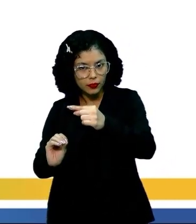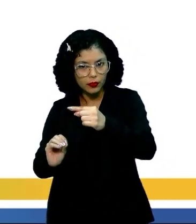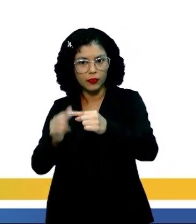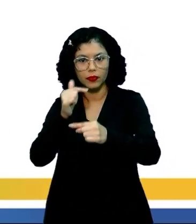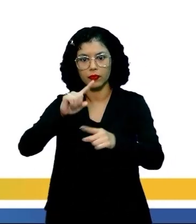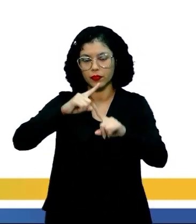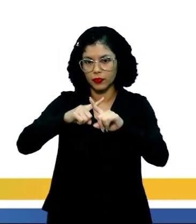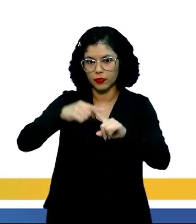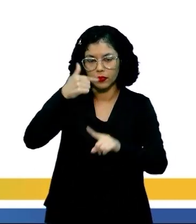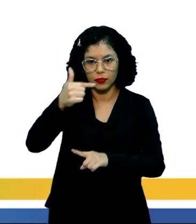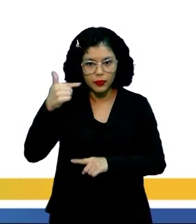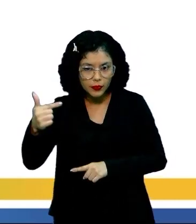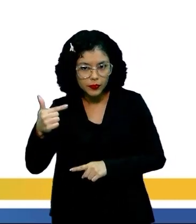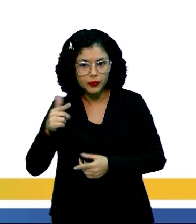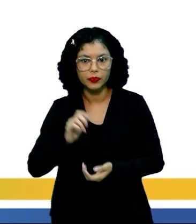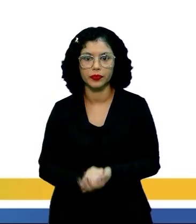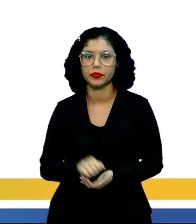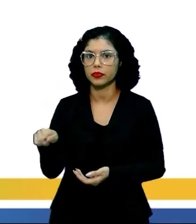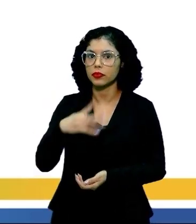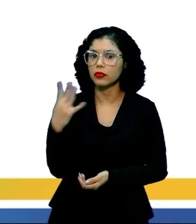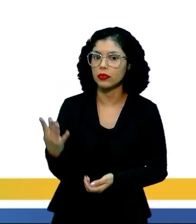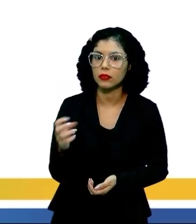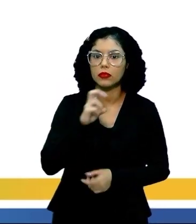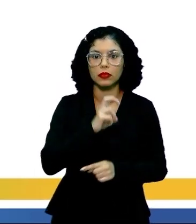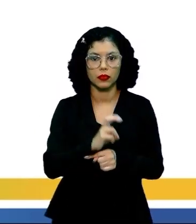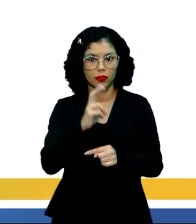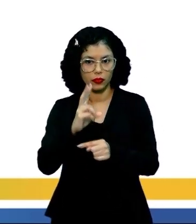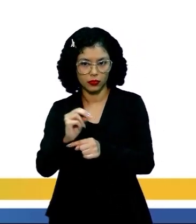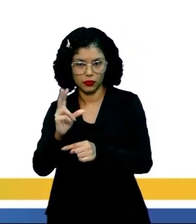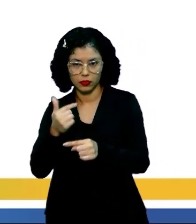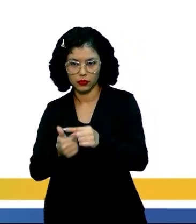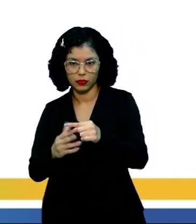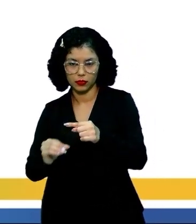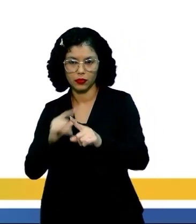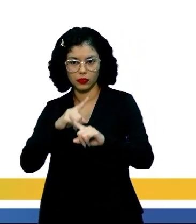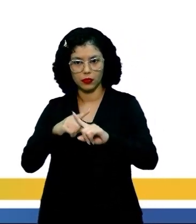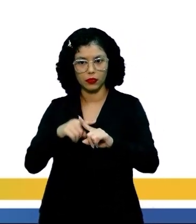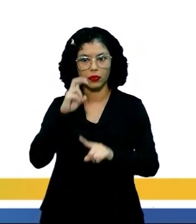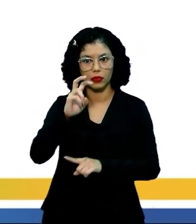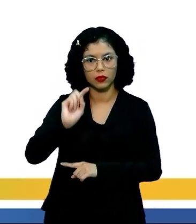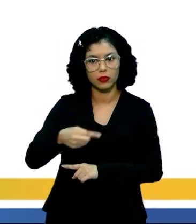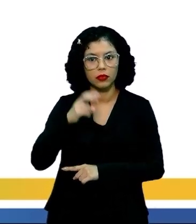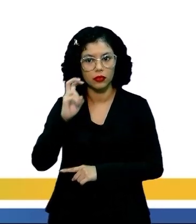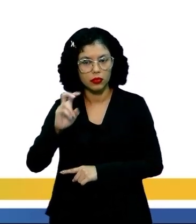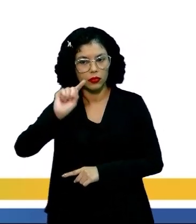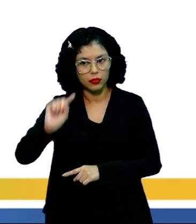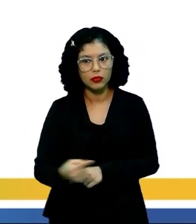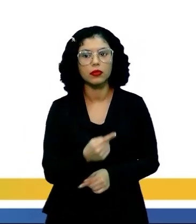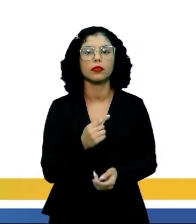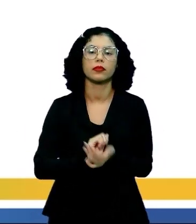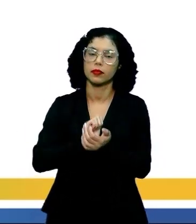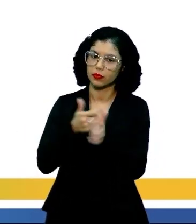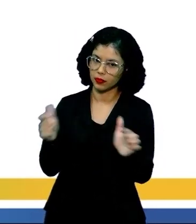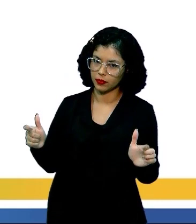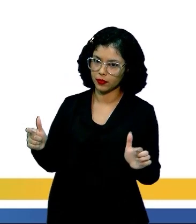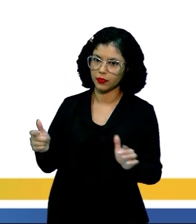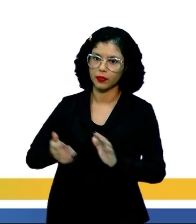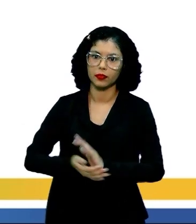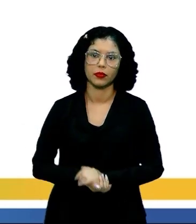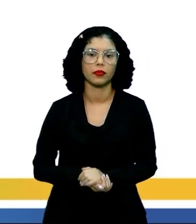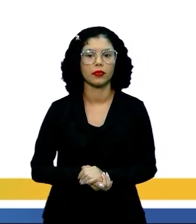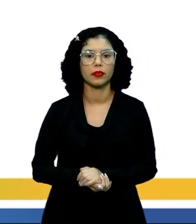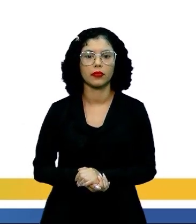100 vezes 22. O que vai me dar 550 por 100, que equivale a 5,5 mil brinquedos de